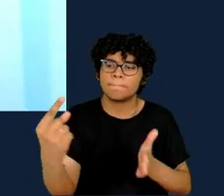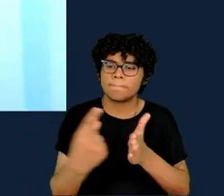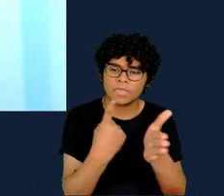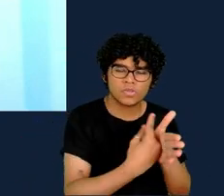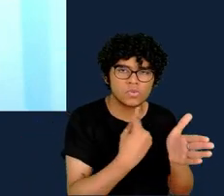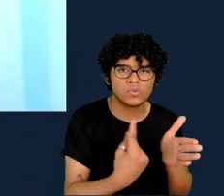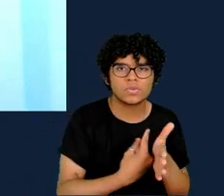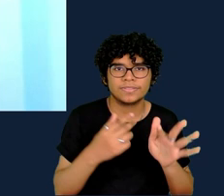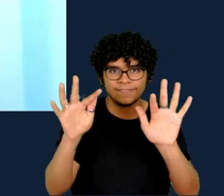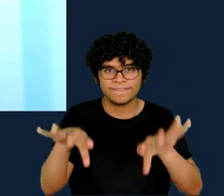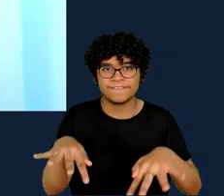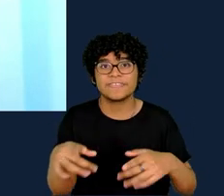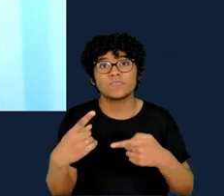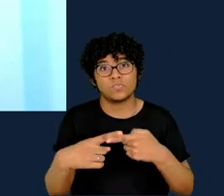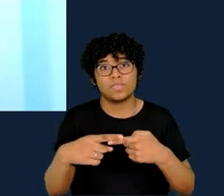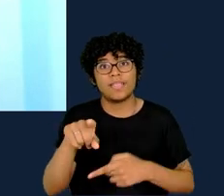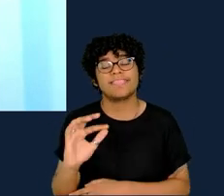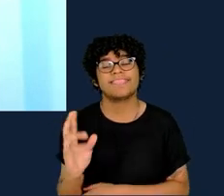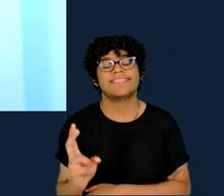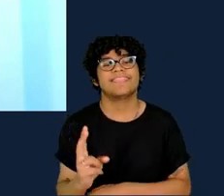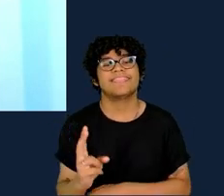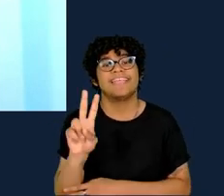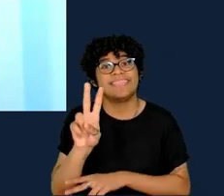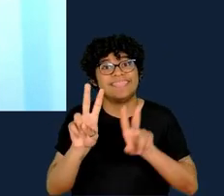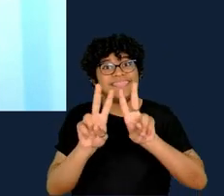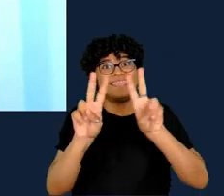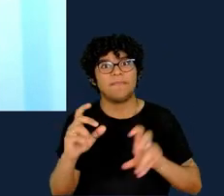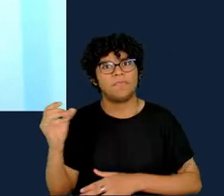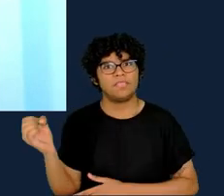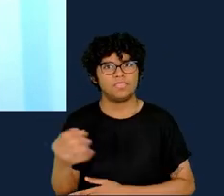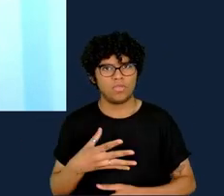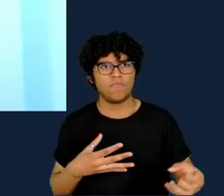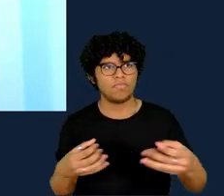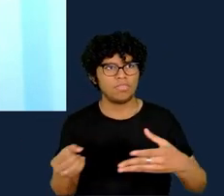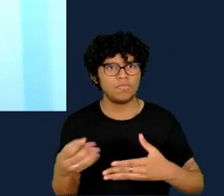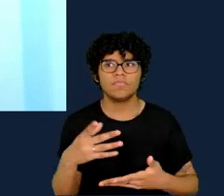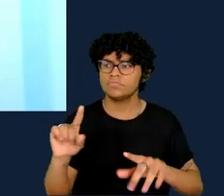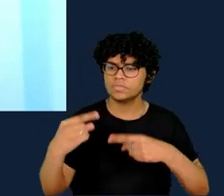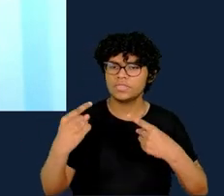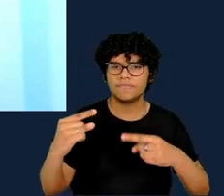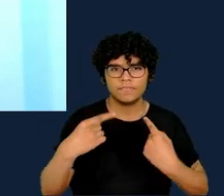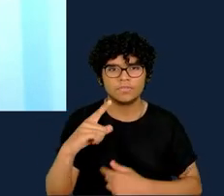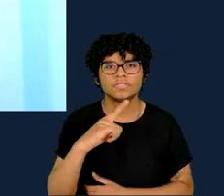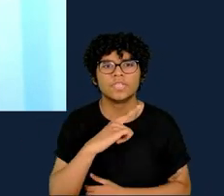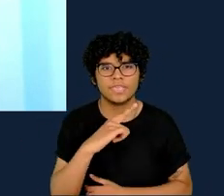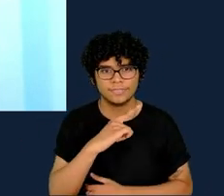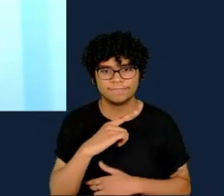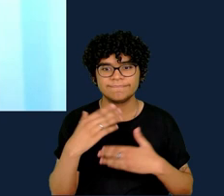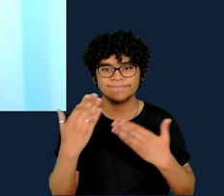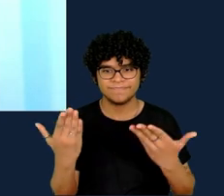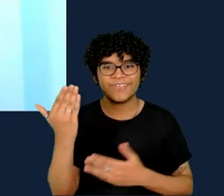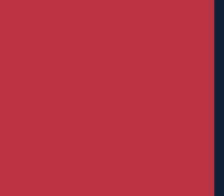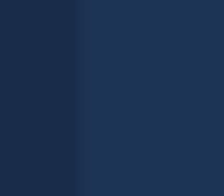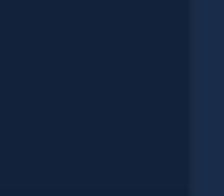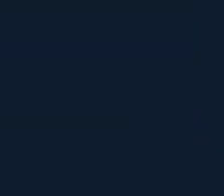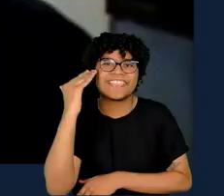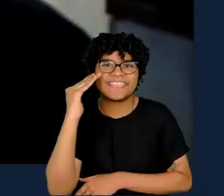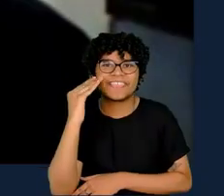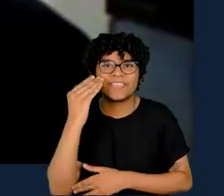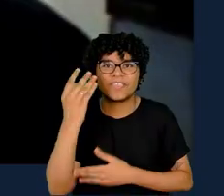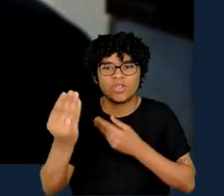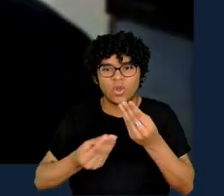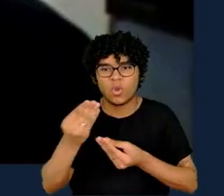porque certamente esse é um tema bastante novo, né, bastante desafiador, como entender essa intersecção, né,